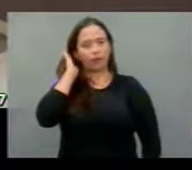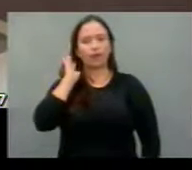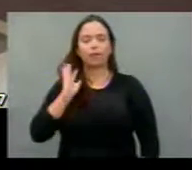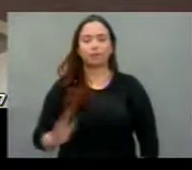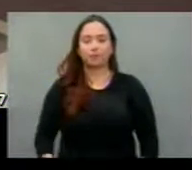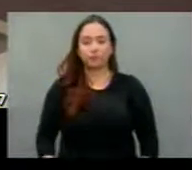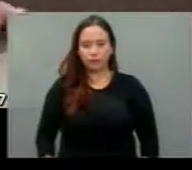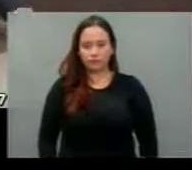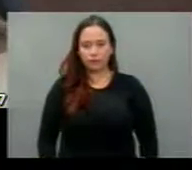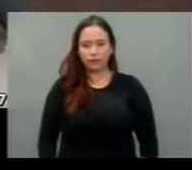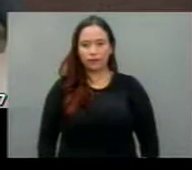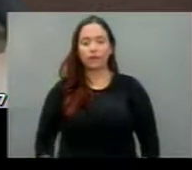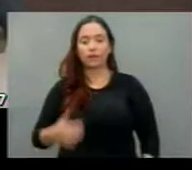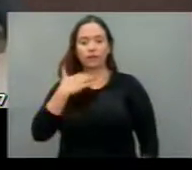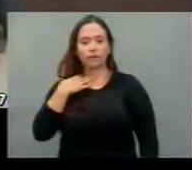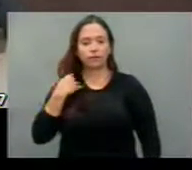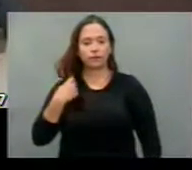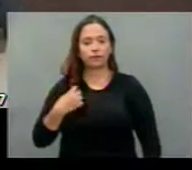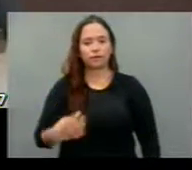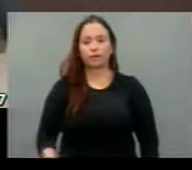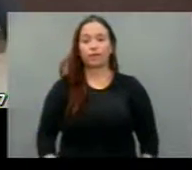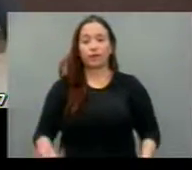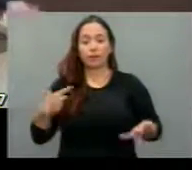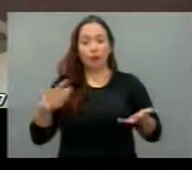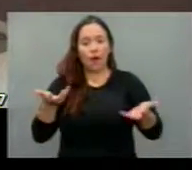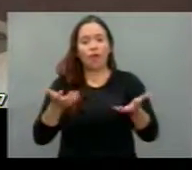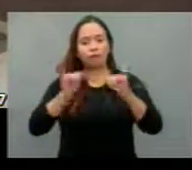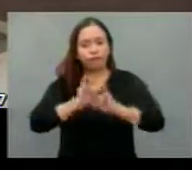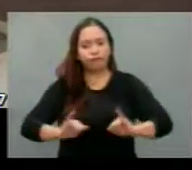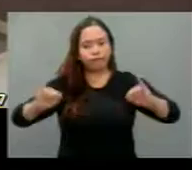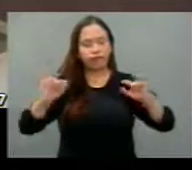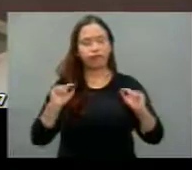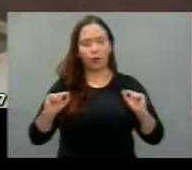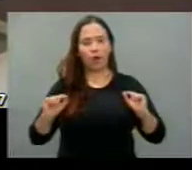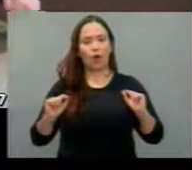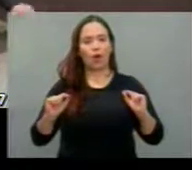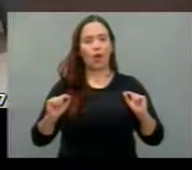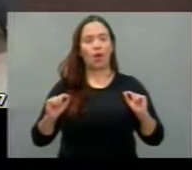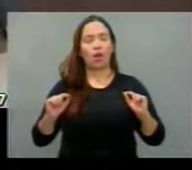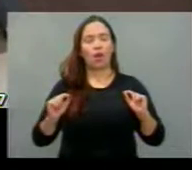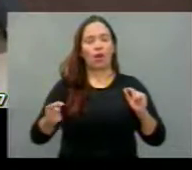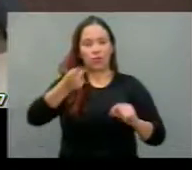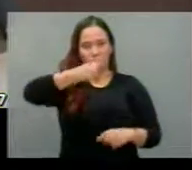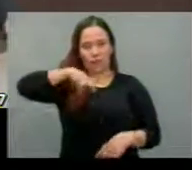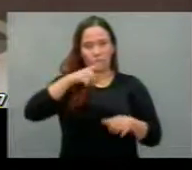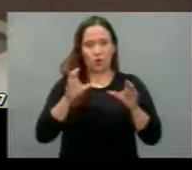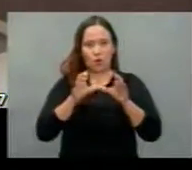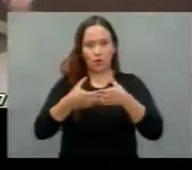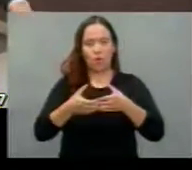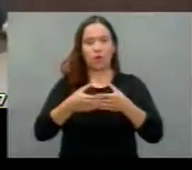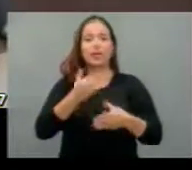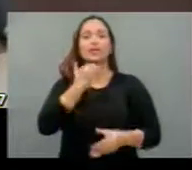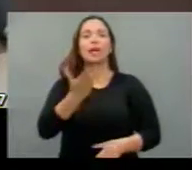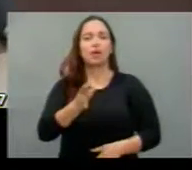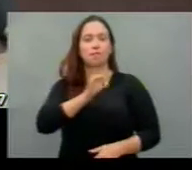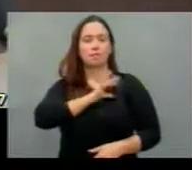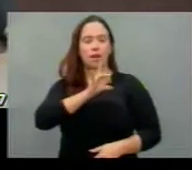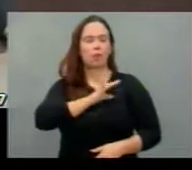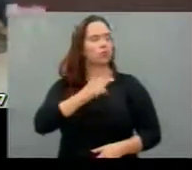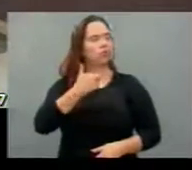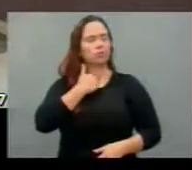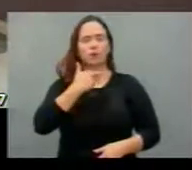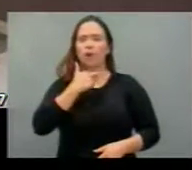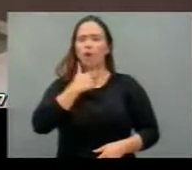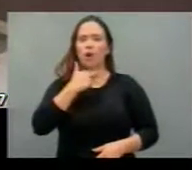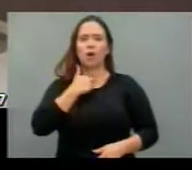Eu vou ouvir. Eu queria dizer, sobretudo, que nós que fortalecemos a frente Povo Sem Medo, o povo não pode ter medo.